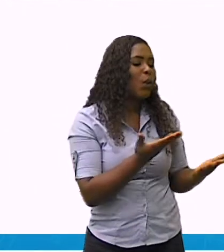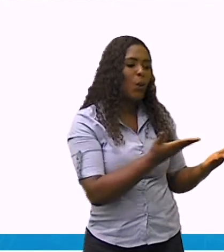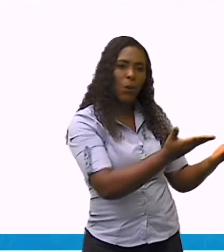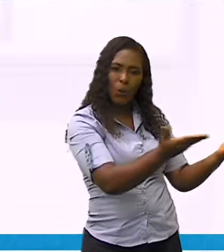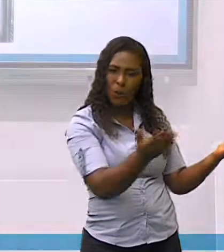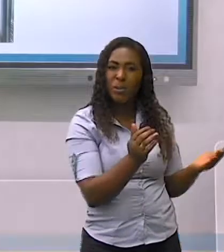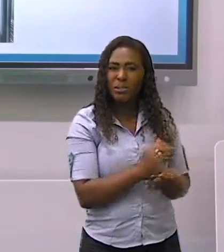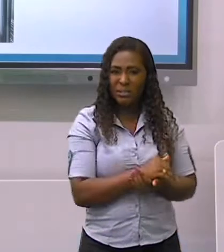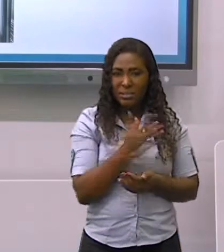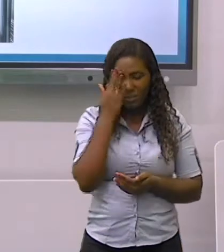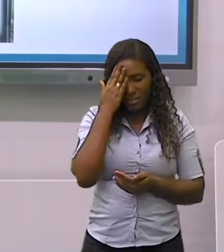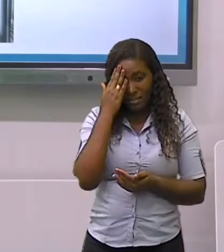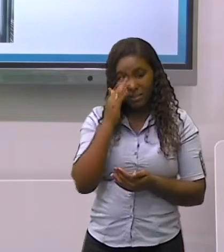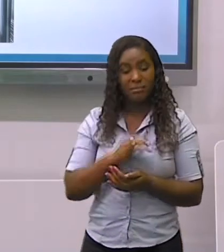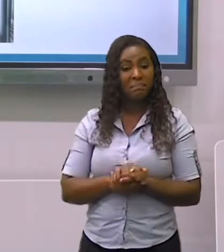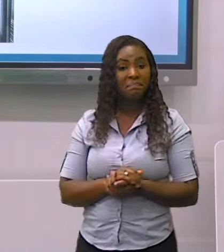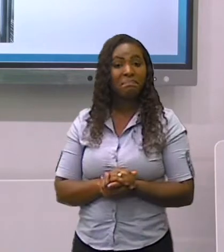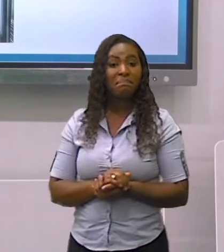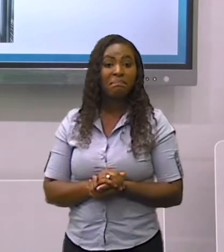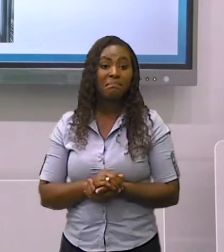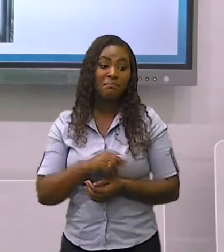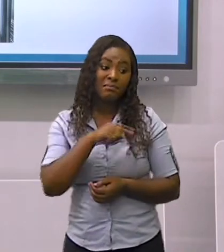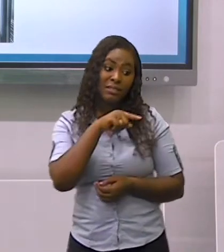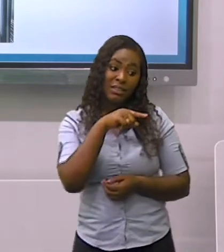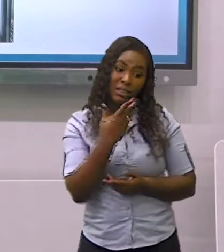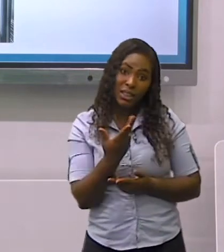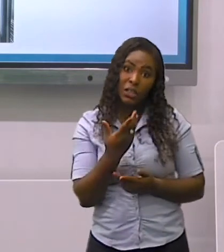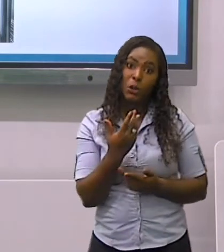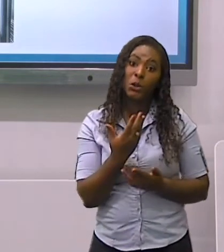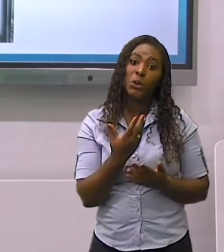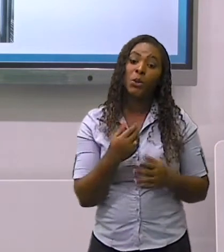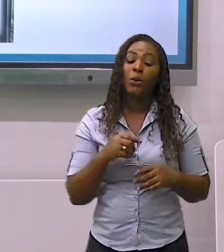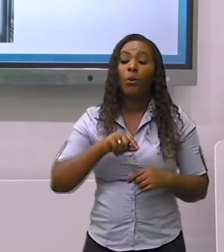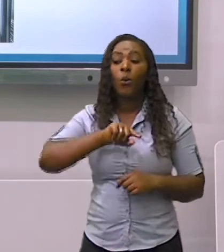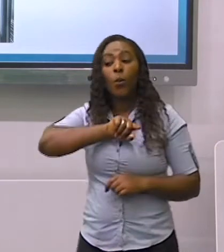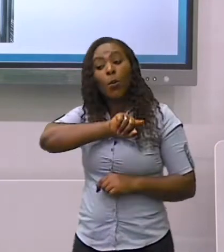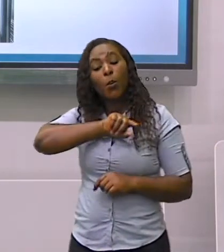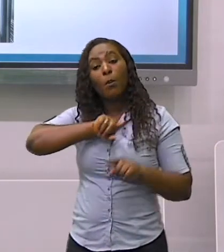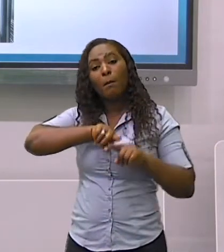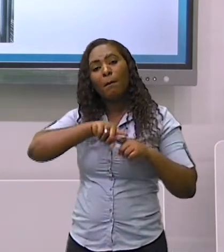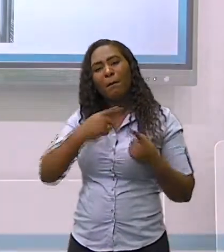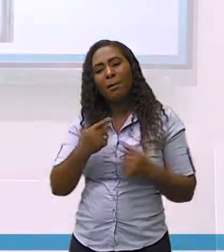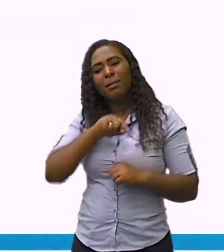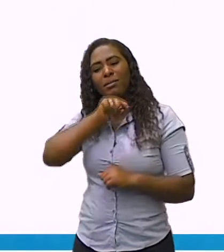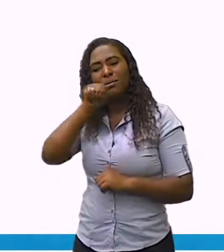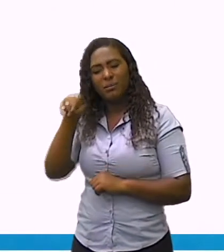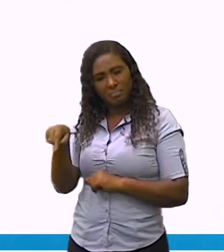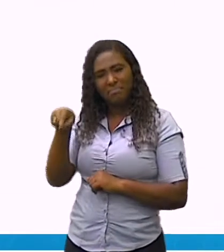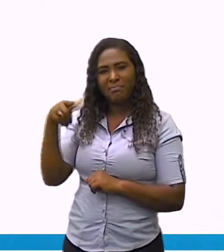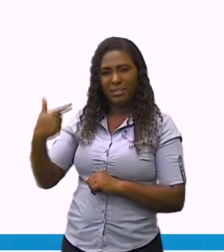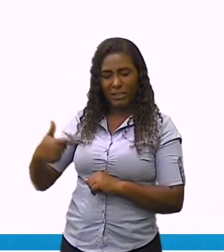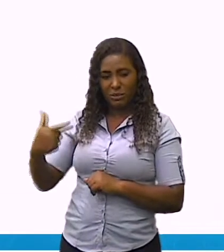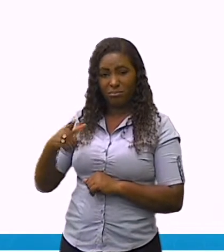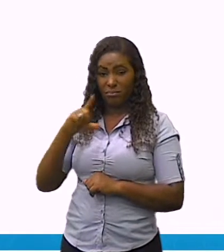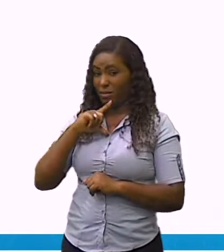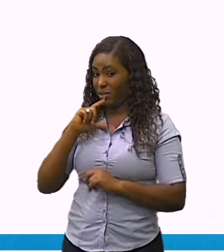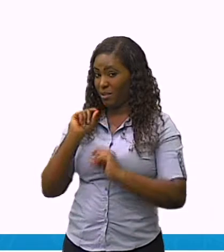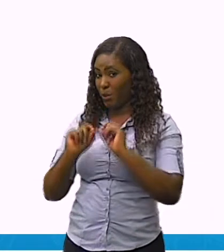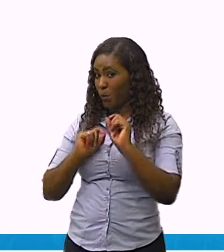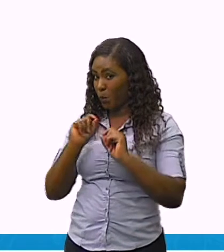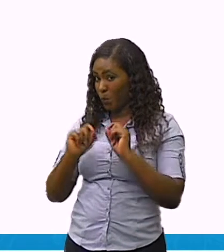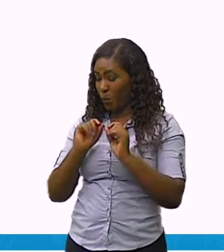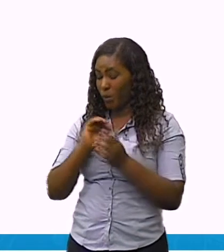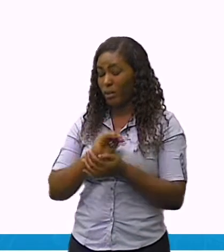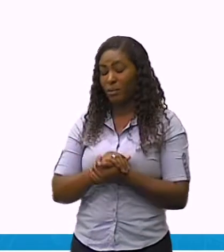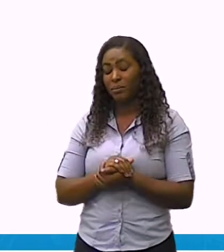é demonstrado através de uma praça. Já nesta segunda imagem, nós temos as